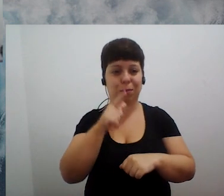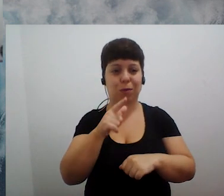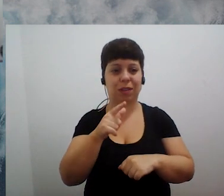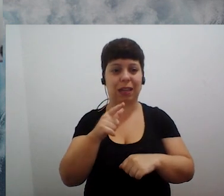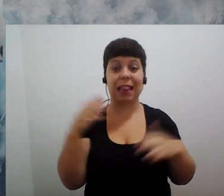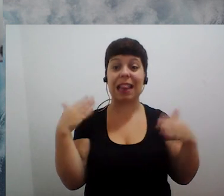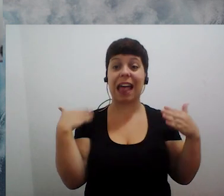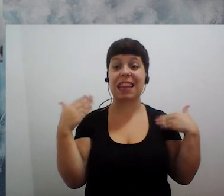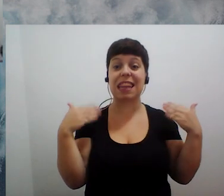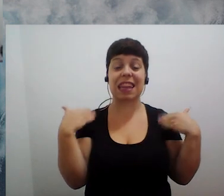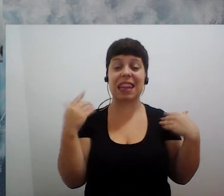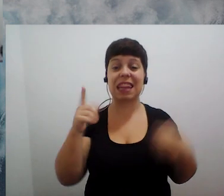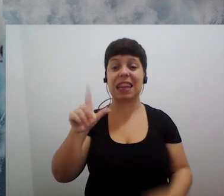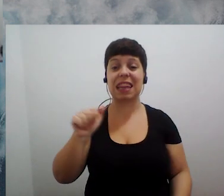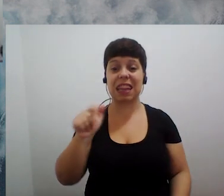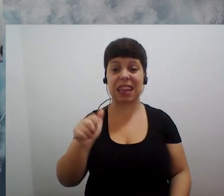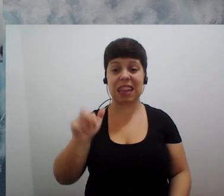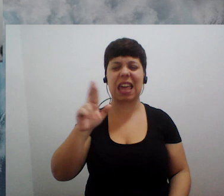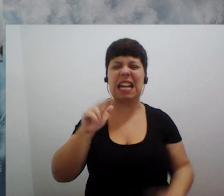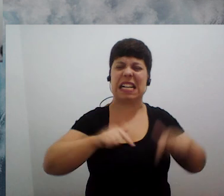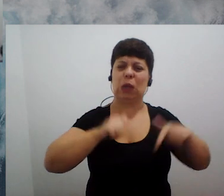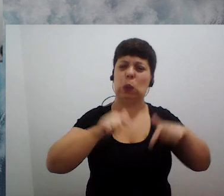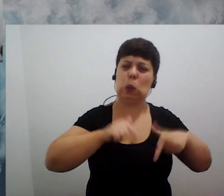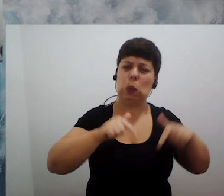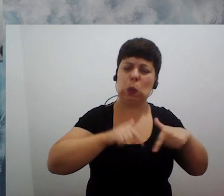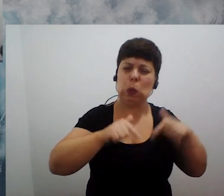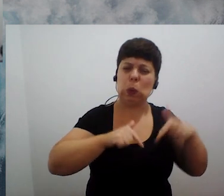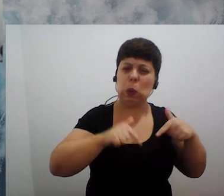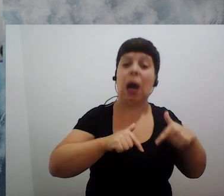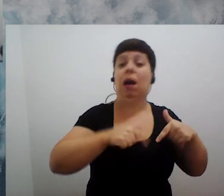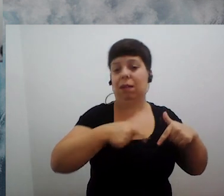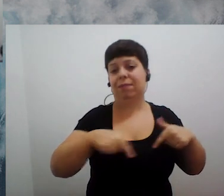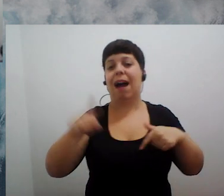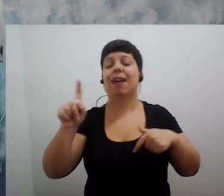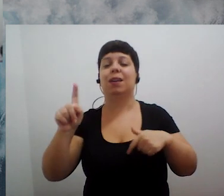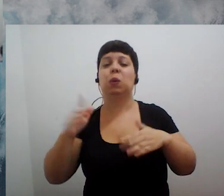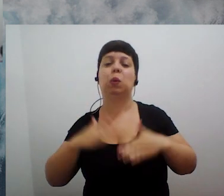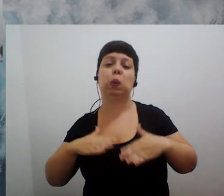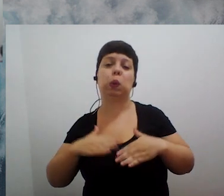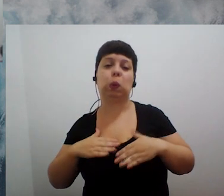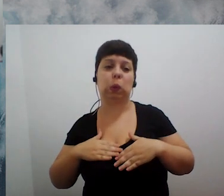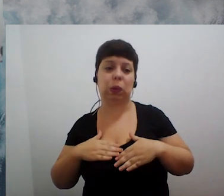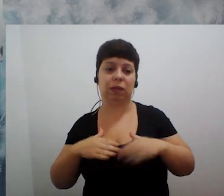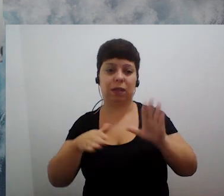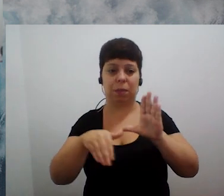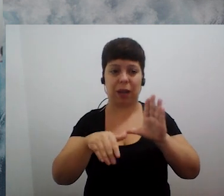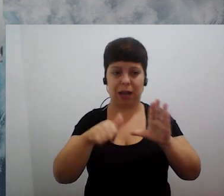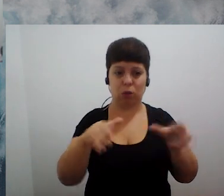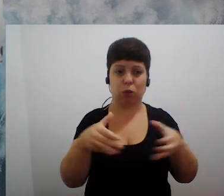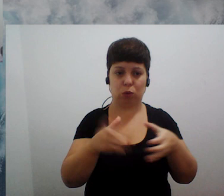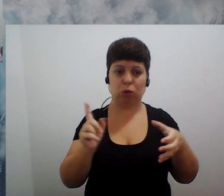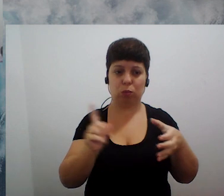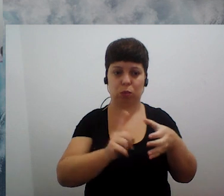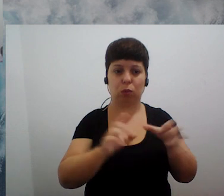esse lazer realmente que a gente tira depois que trabalha para caramba para conseguir tirar um lazer na praia. E aí o grupo que eu